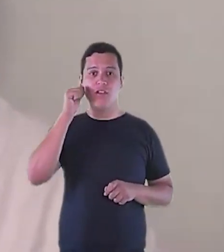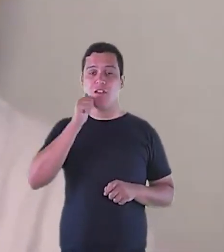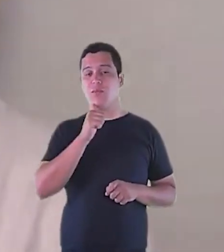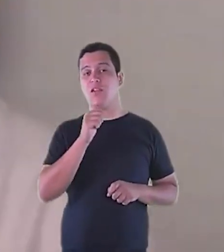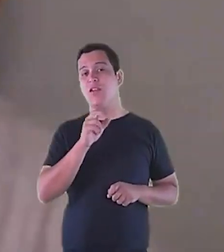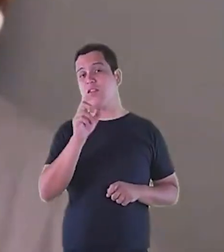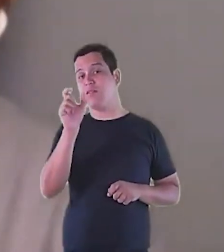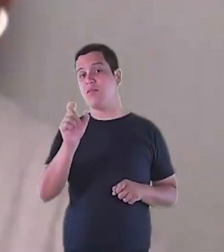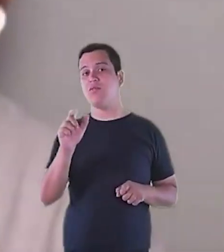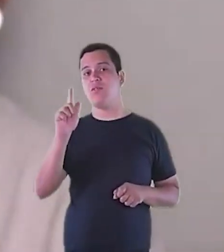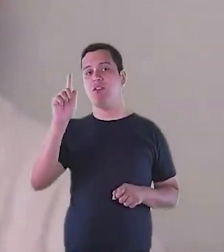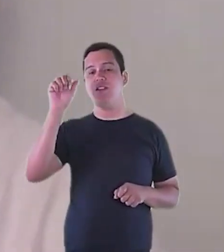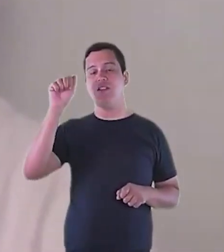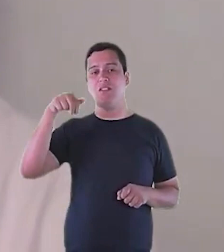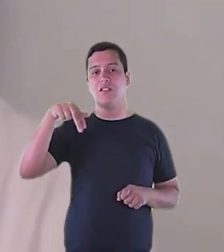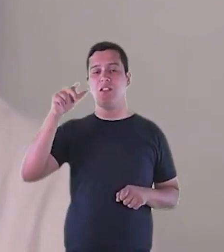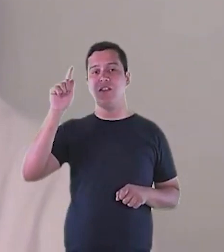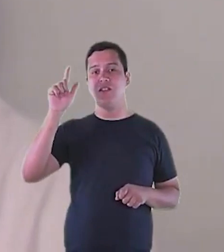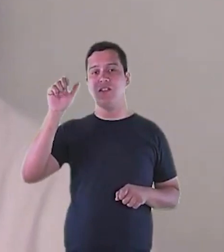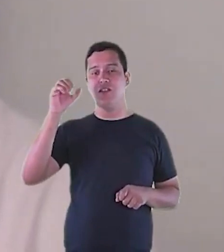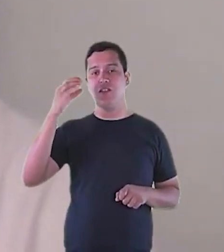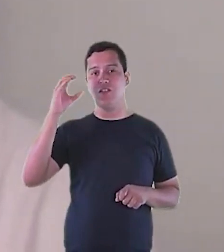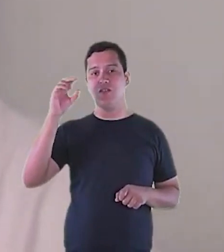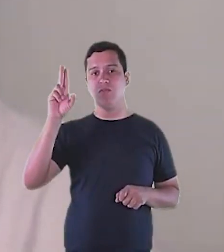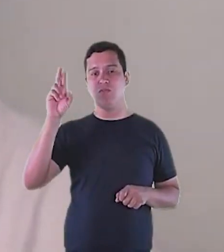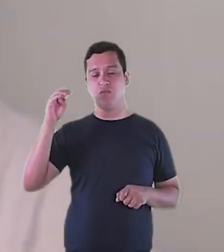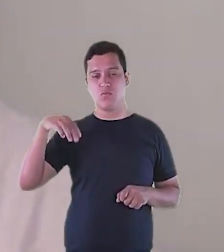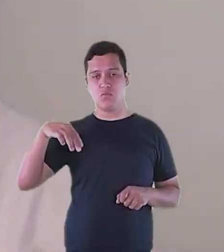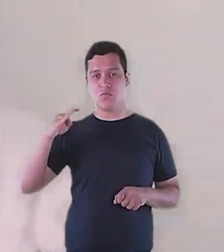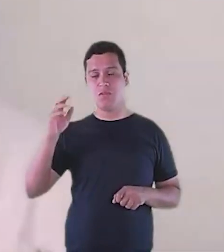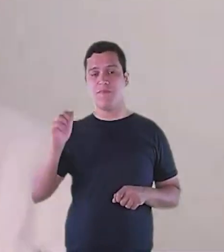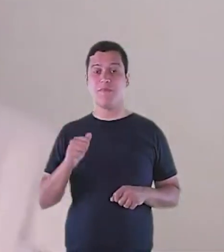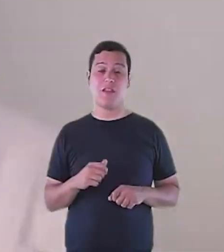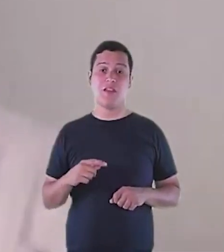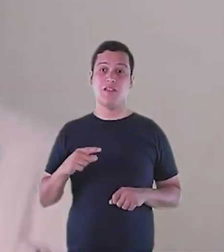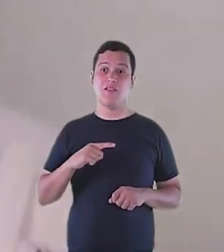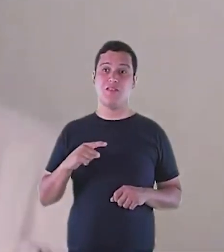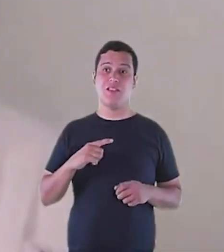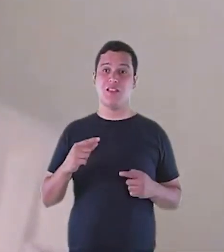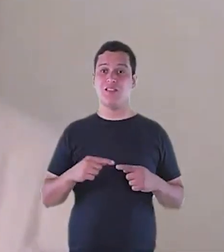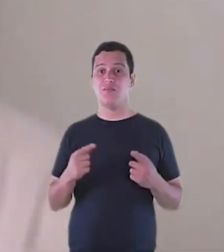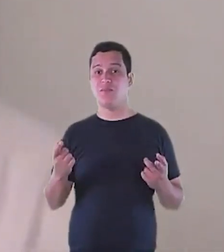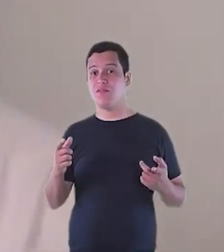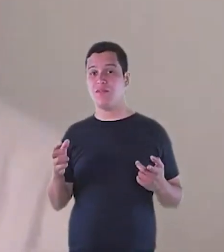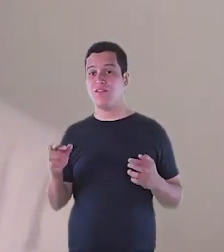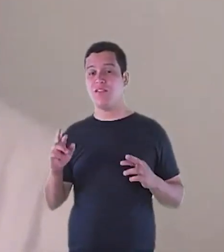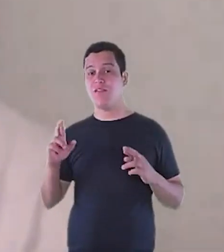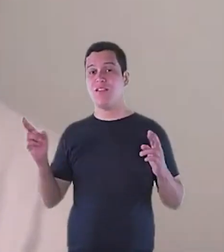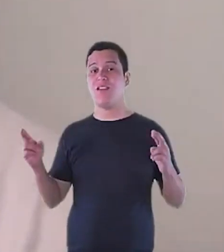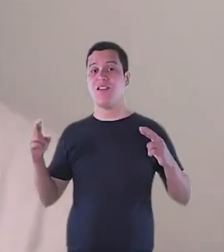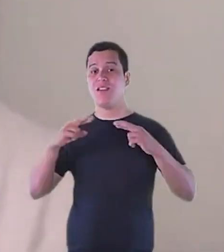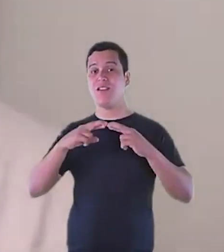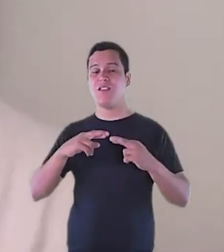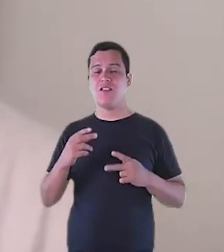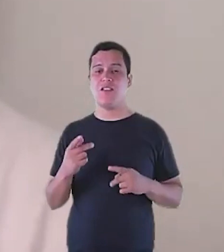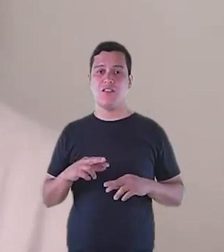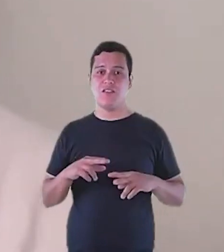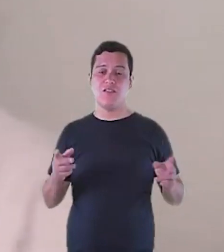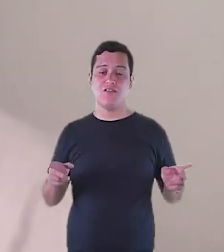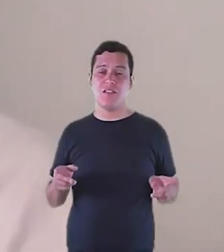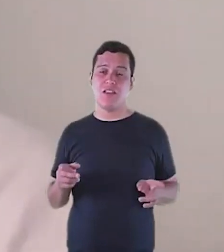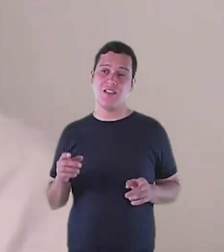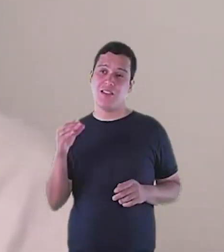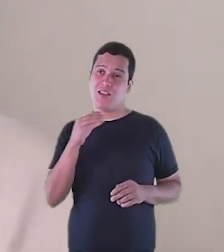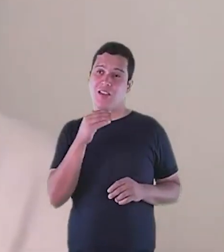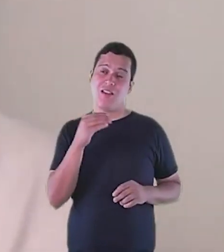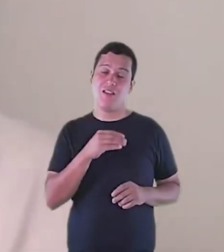Gangazumba, quem teria sido eventualmente a mãe do zumbi, mas são referências muito breves, muito rápidas. Então eu